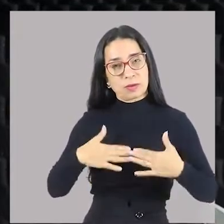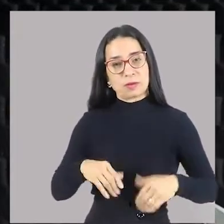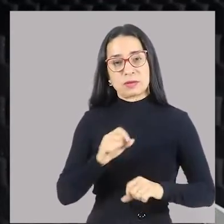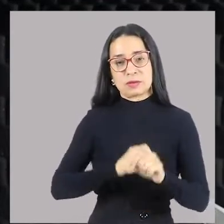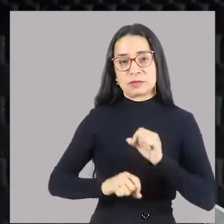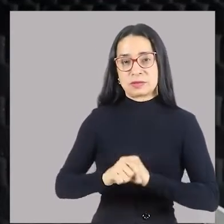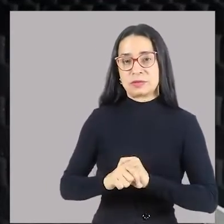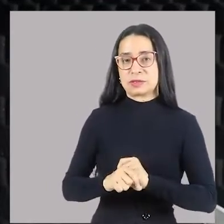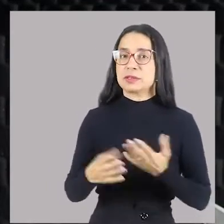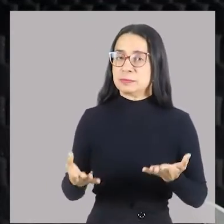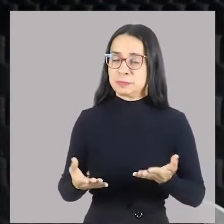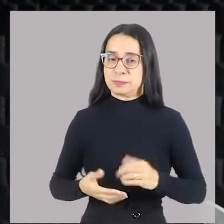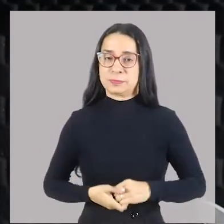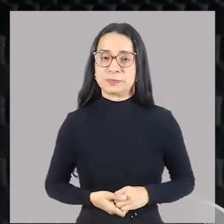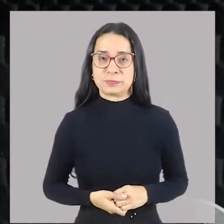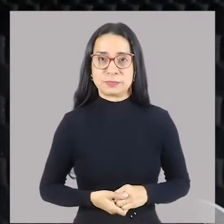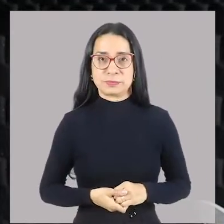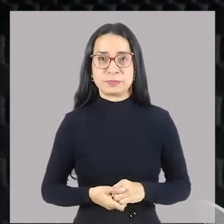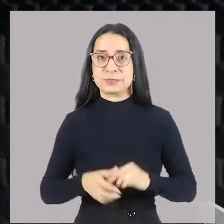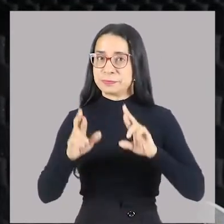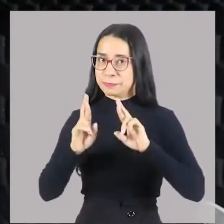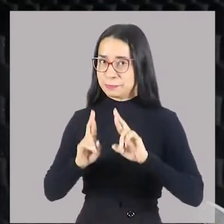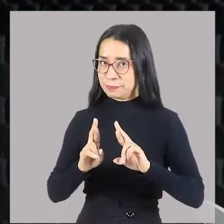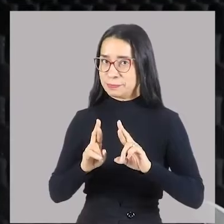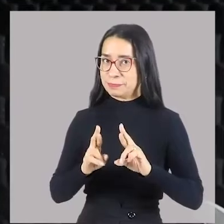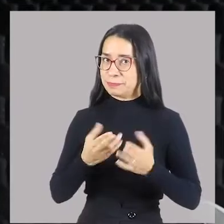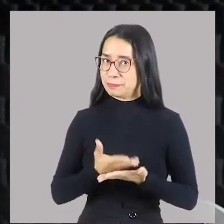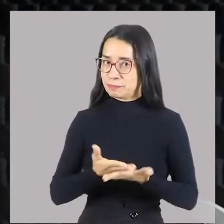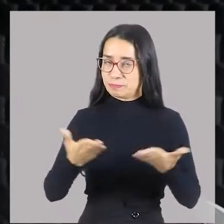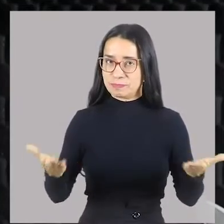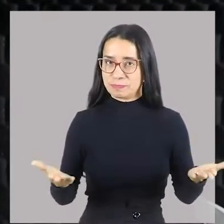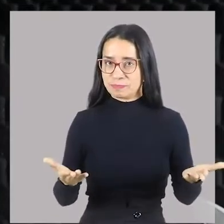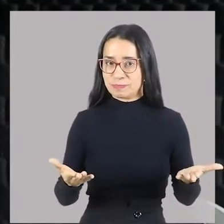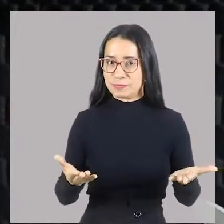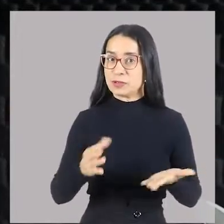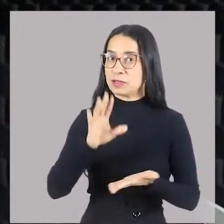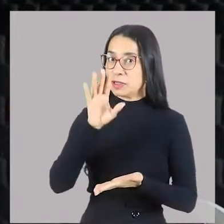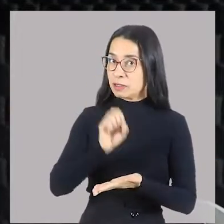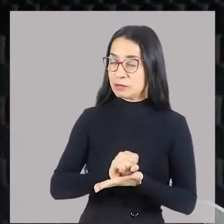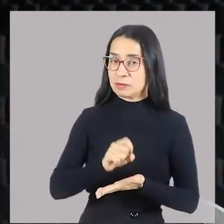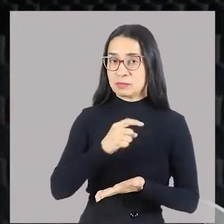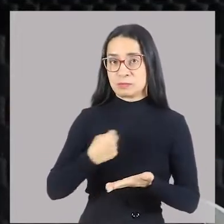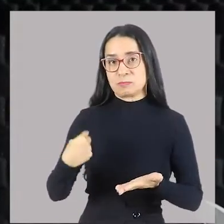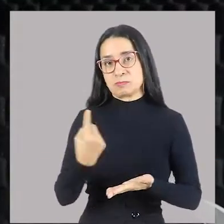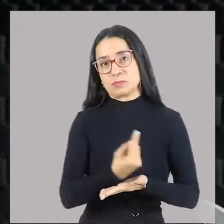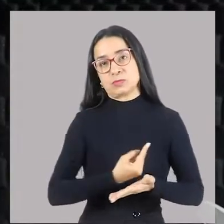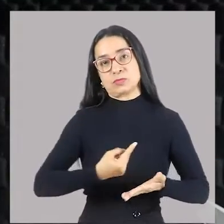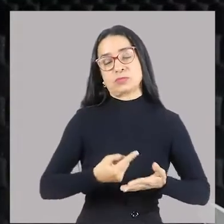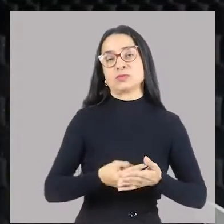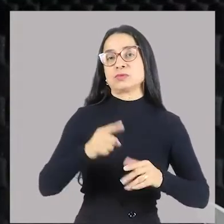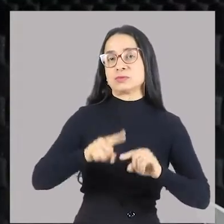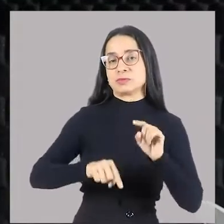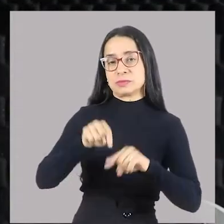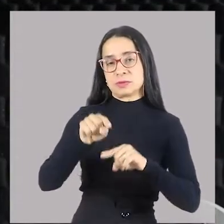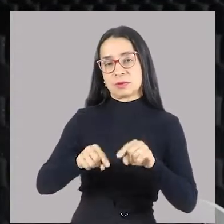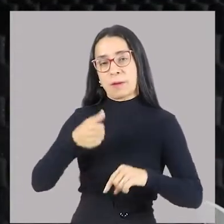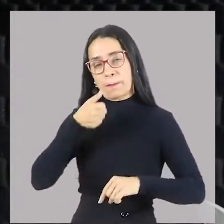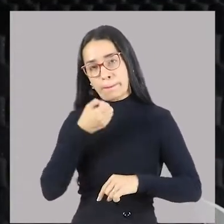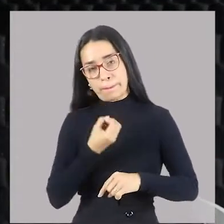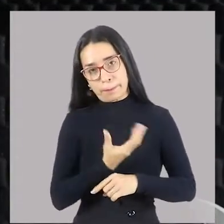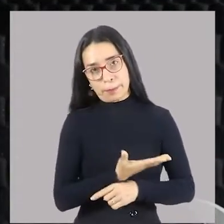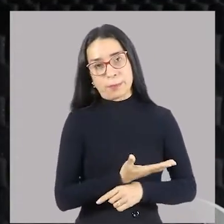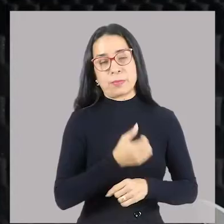e na descrição aqui abaixo, viu? Então espero por você. Não esqueça de baixar o nosso material. Tá muito bom, vai levar você